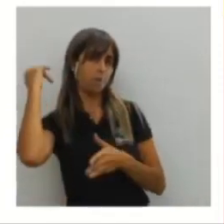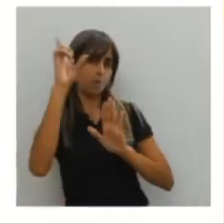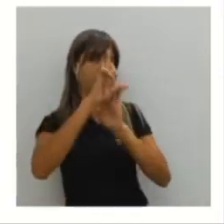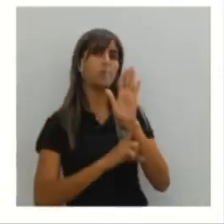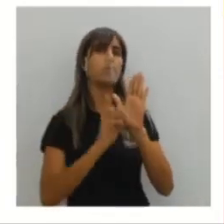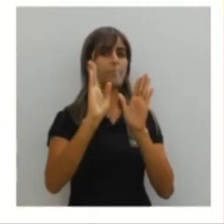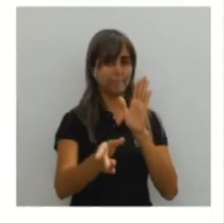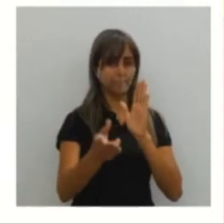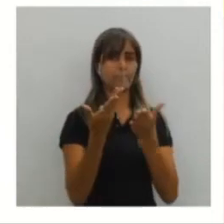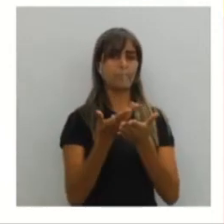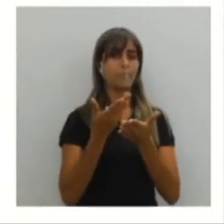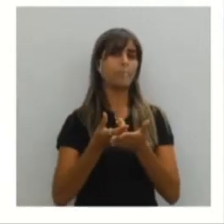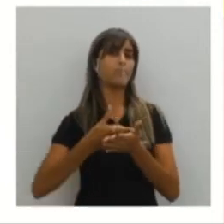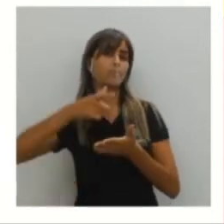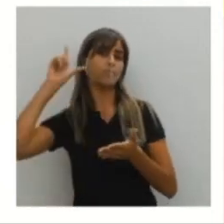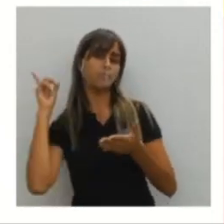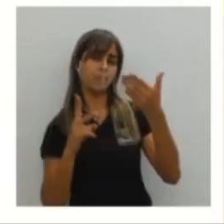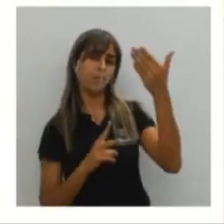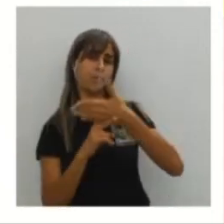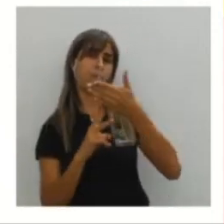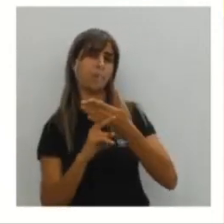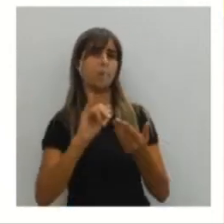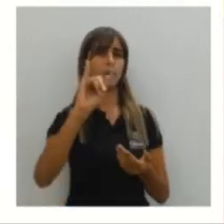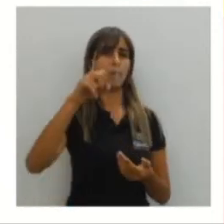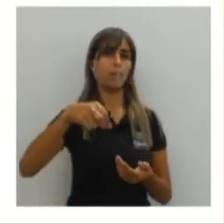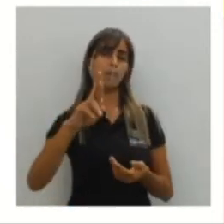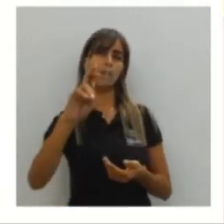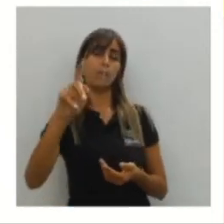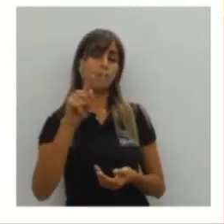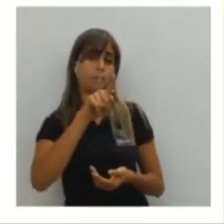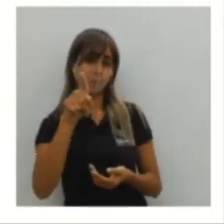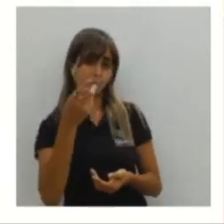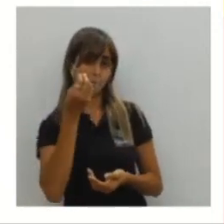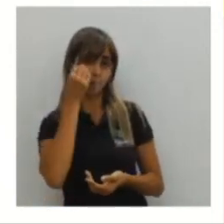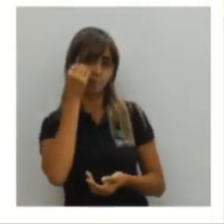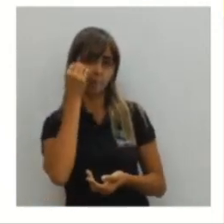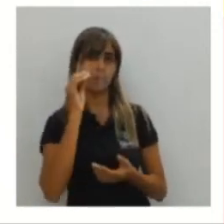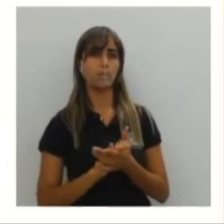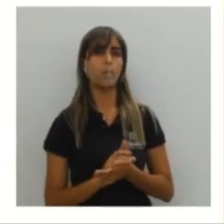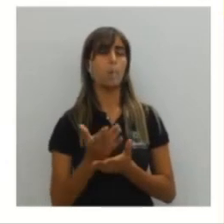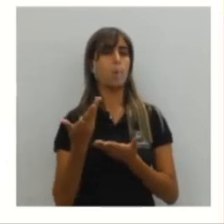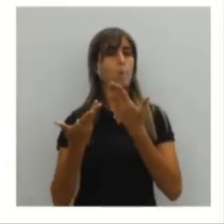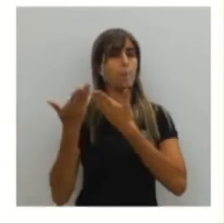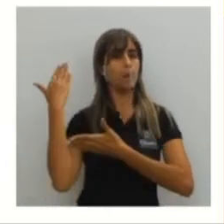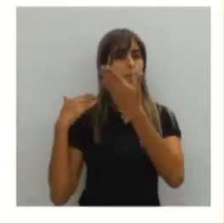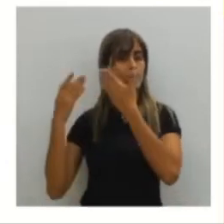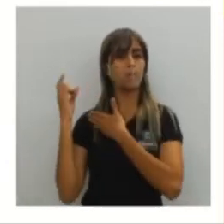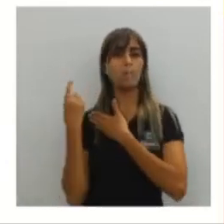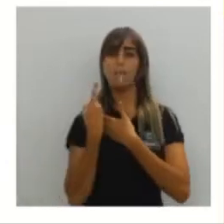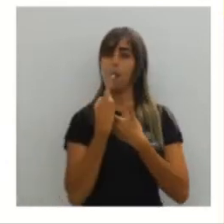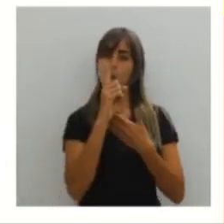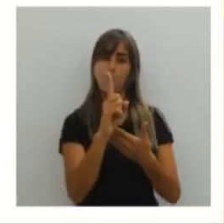trabalhou ontem também, tá certo? Esses verbos aí são verbos irregulares. Eu quero que vocês observem que na forma do passado, nenhum deles